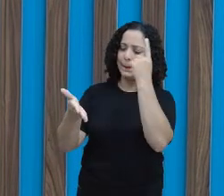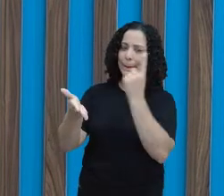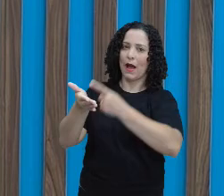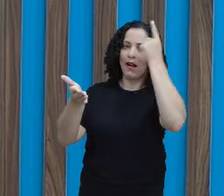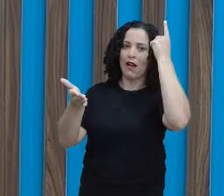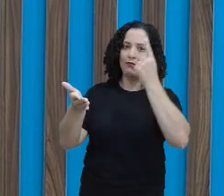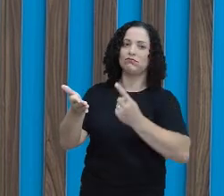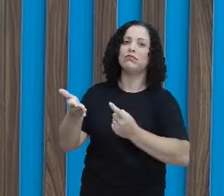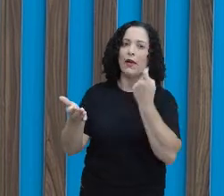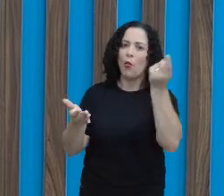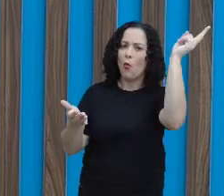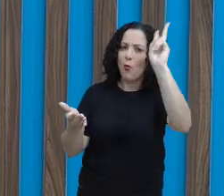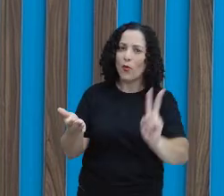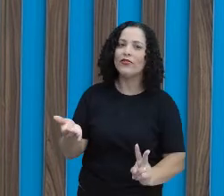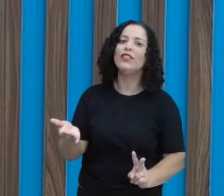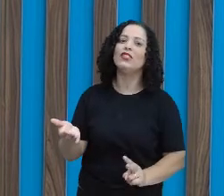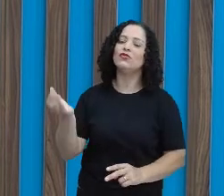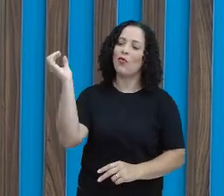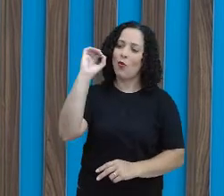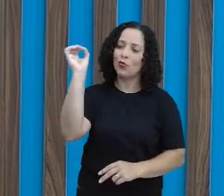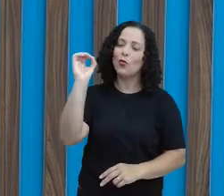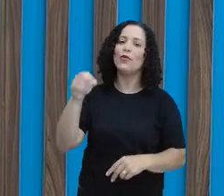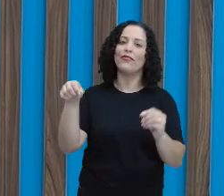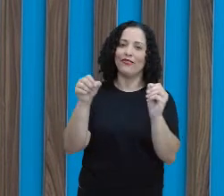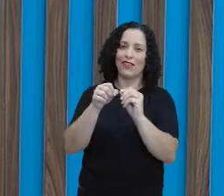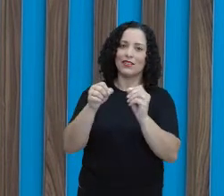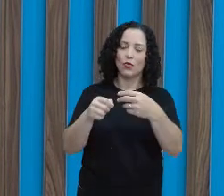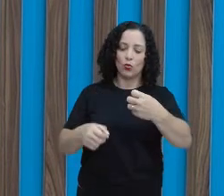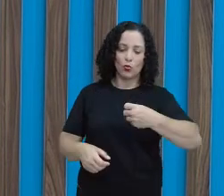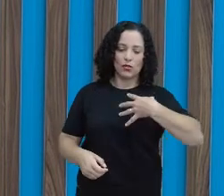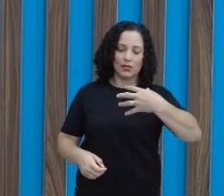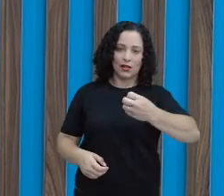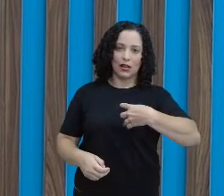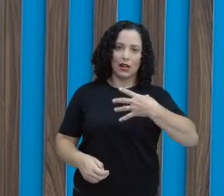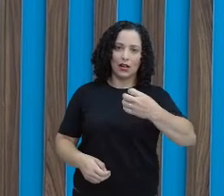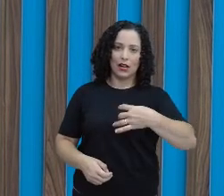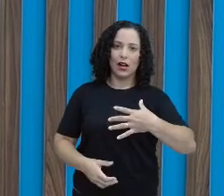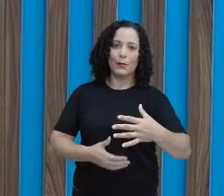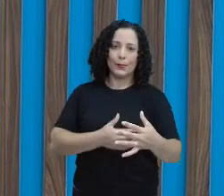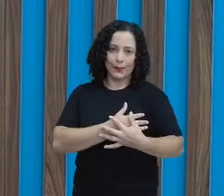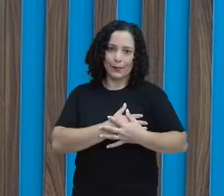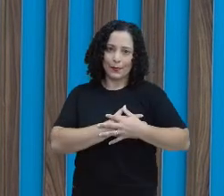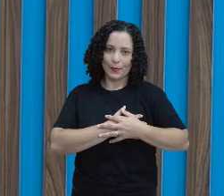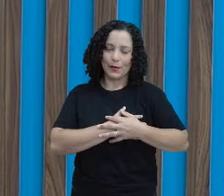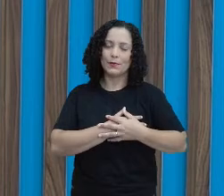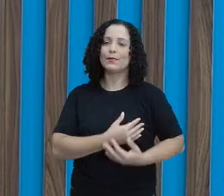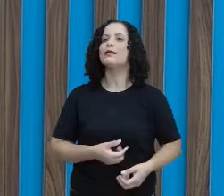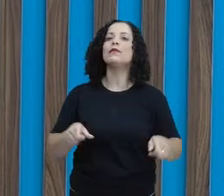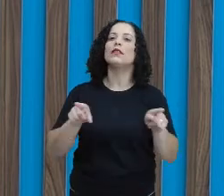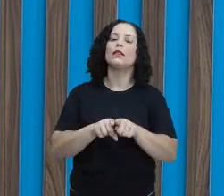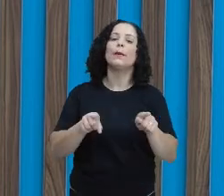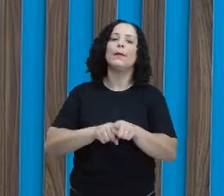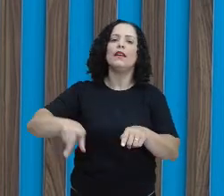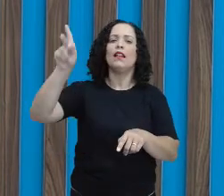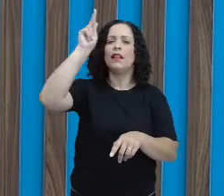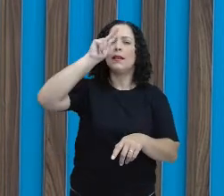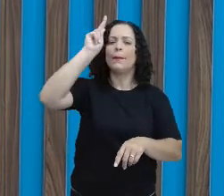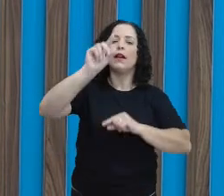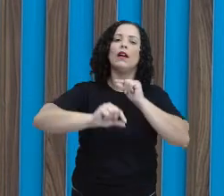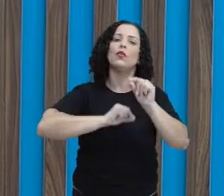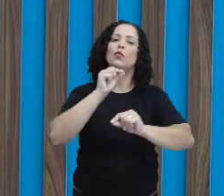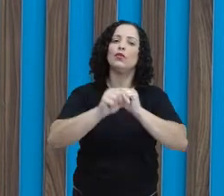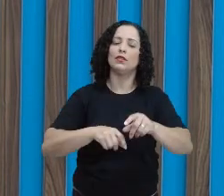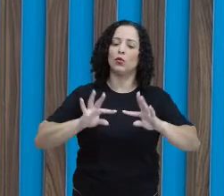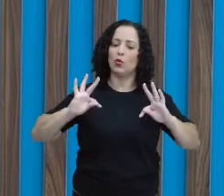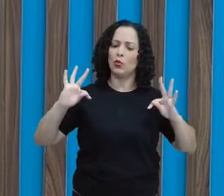uma vez no ano esse exame. Então, aqui vai a minha dica e a questão aí, lembrando que toda doença,